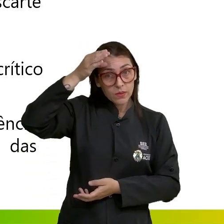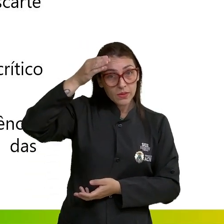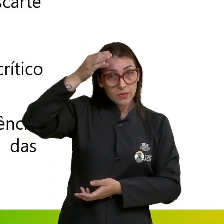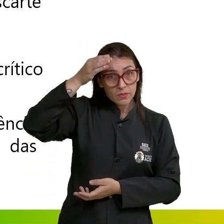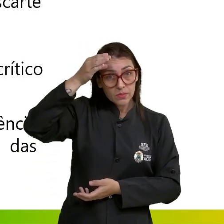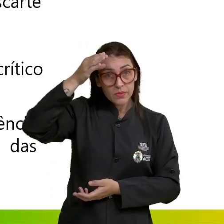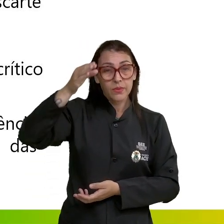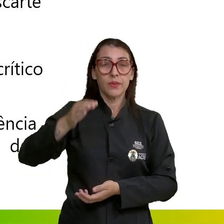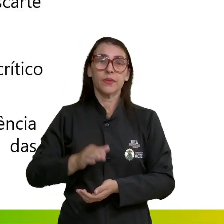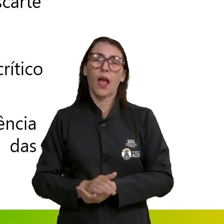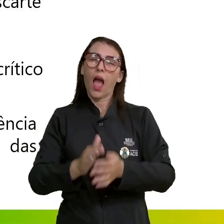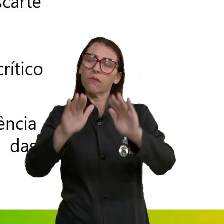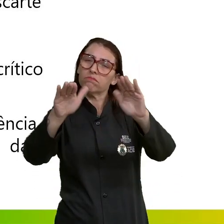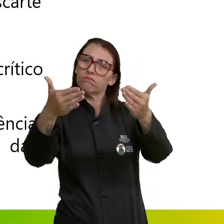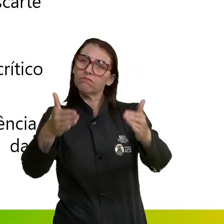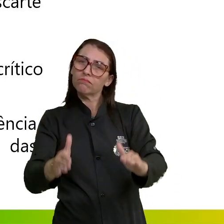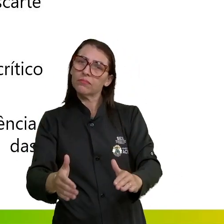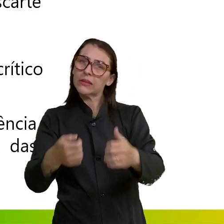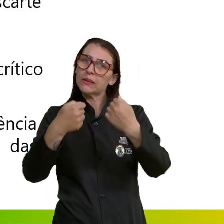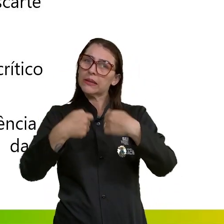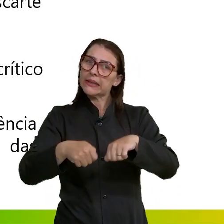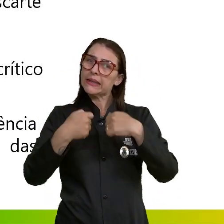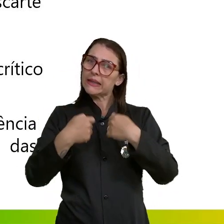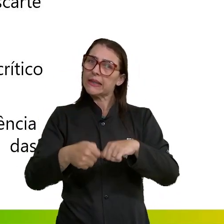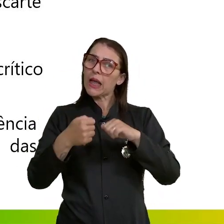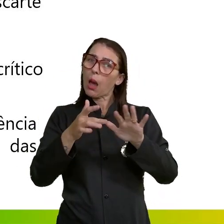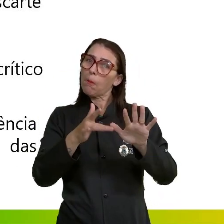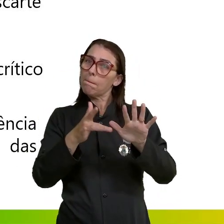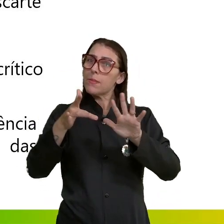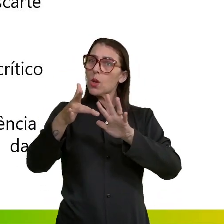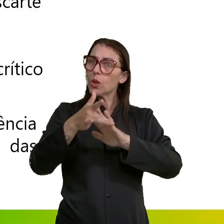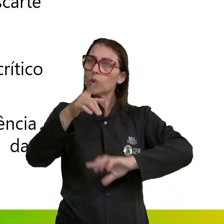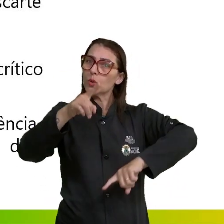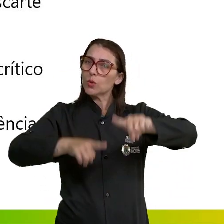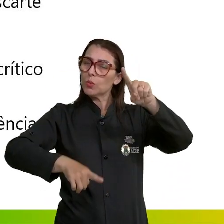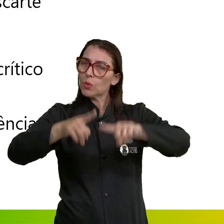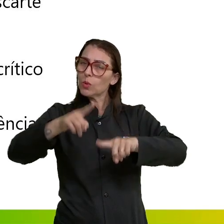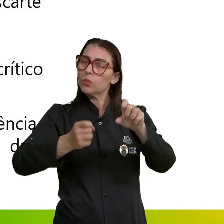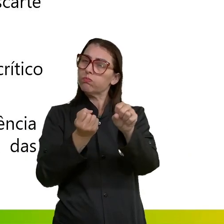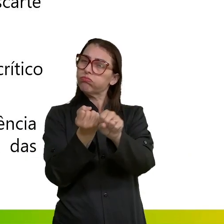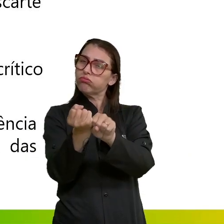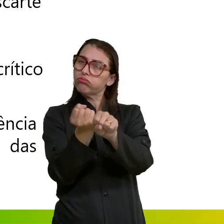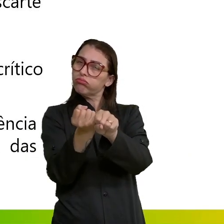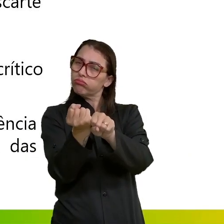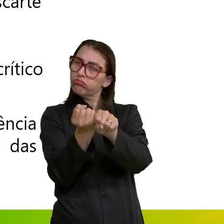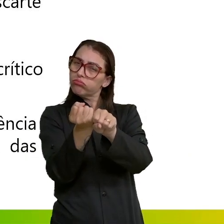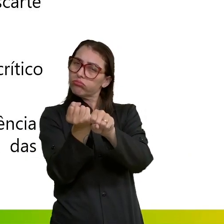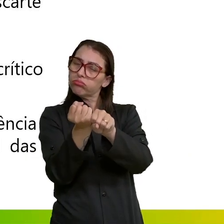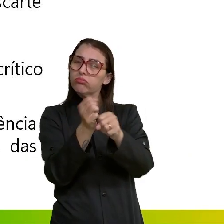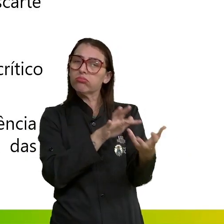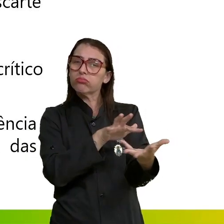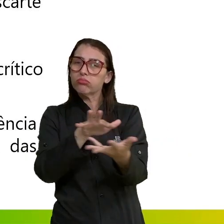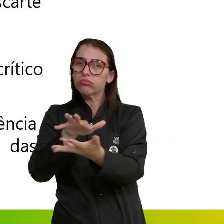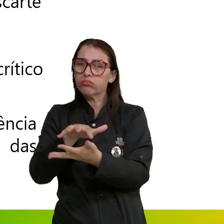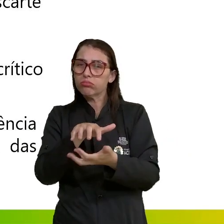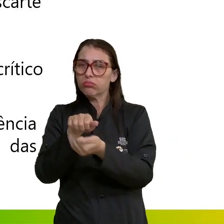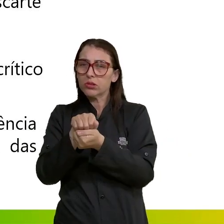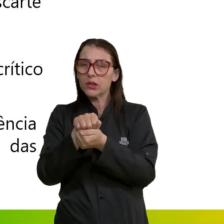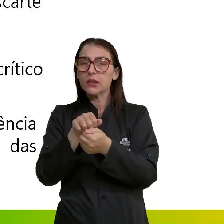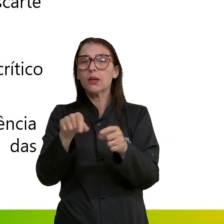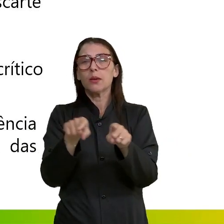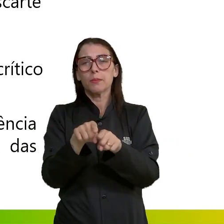o consumo consciente. O que é isso, professora? Consumo consciente é avaliar necessidades